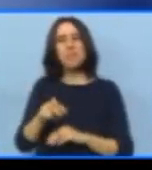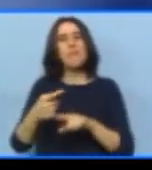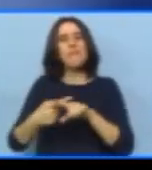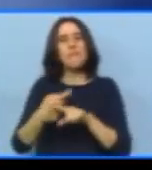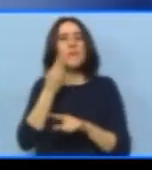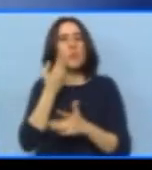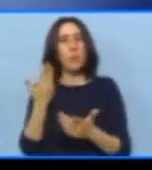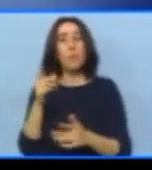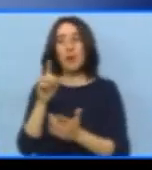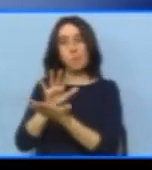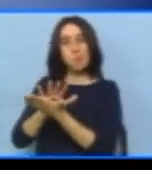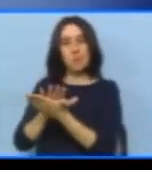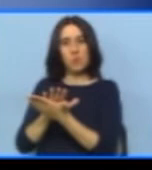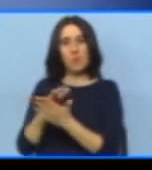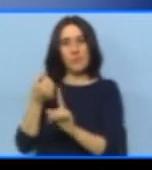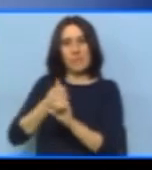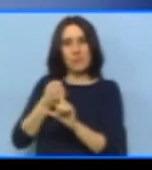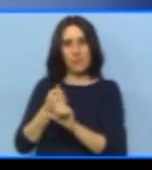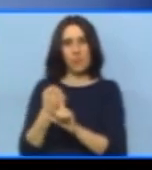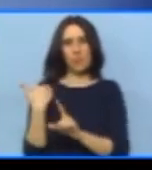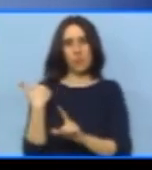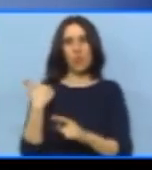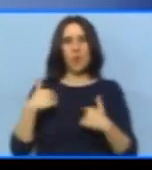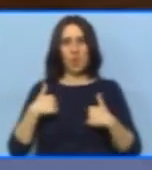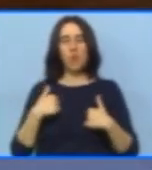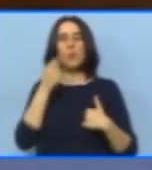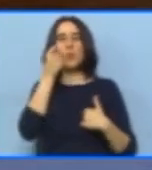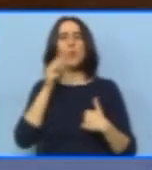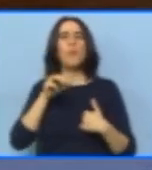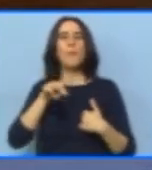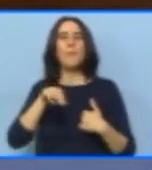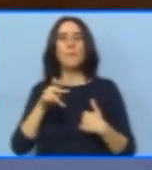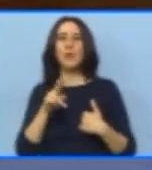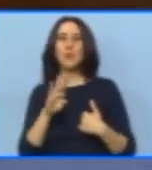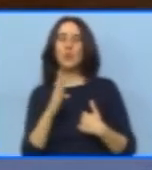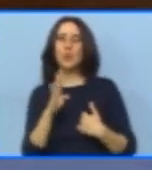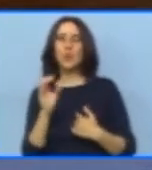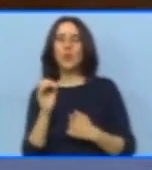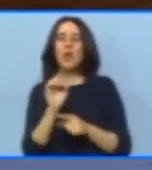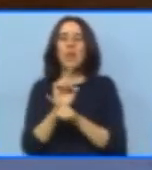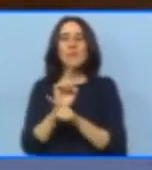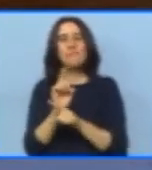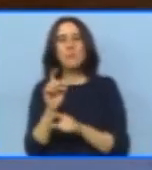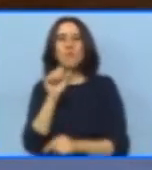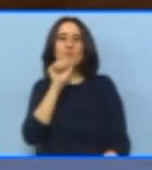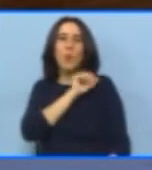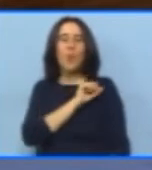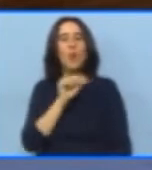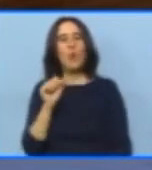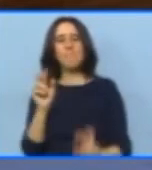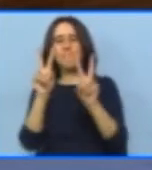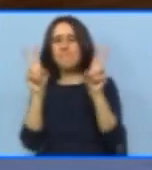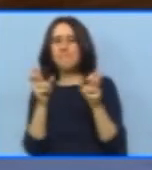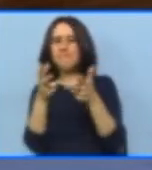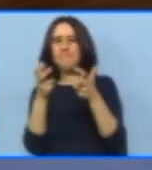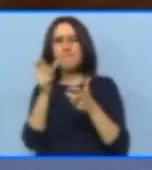foi lançado pela editora, tanto eu como o Marujo temos uma certa sintonia na forma de interpretar o personagem, a forma